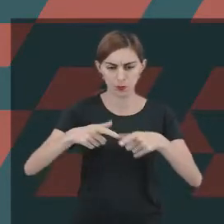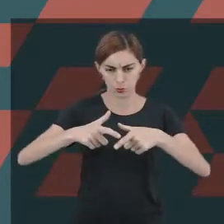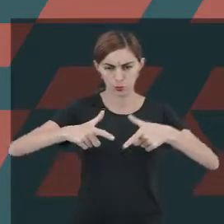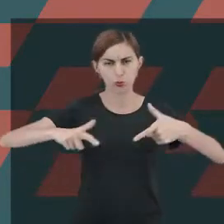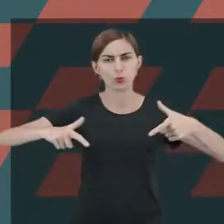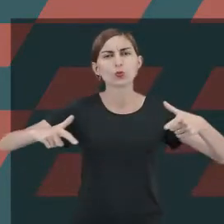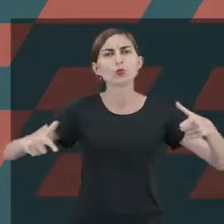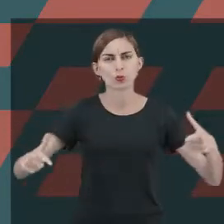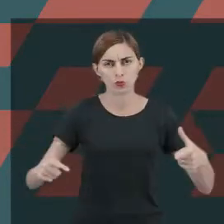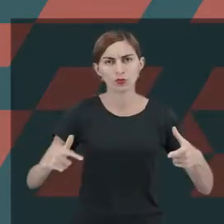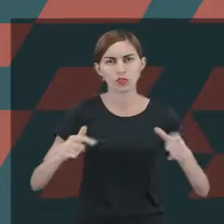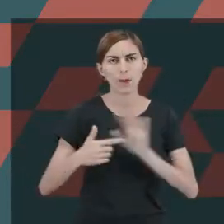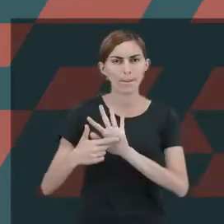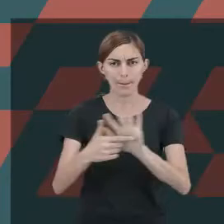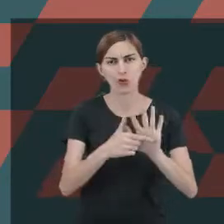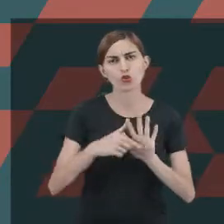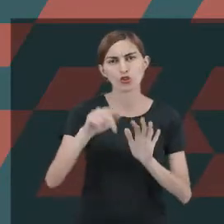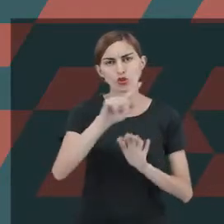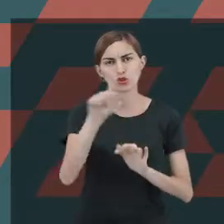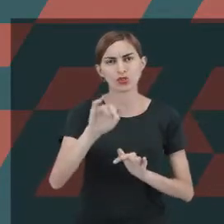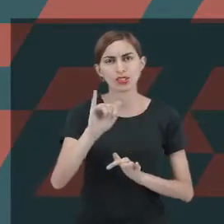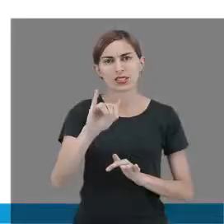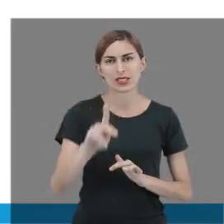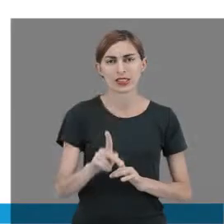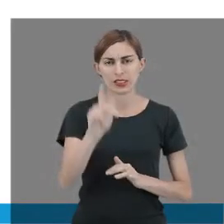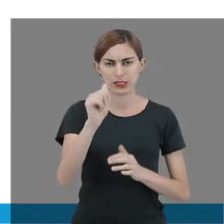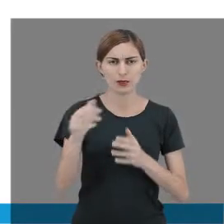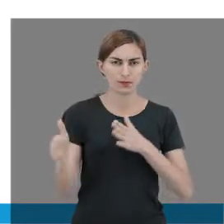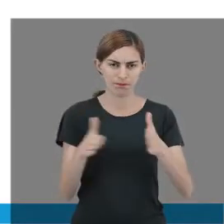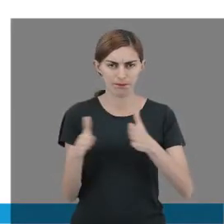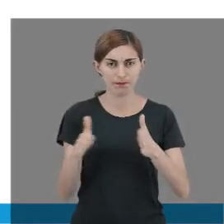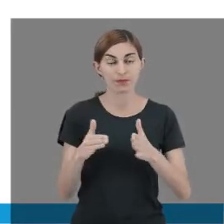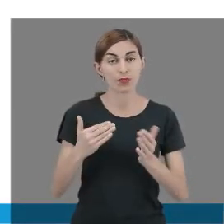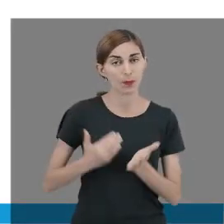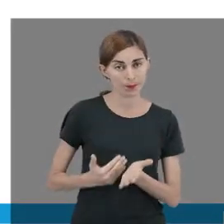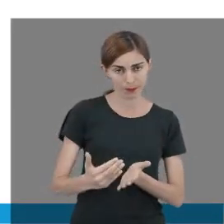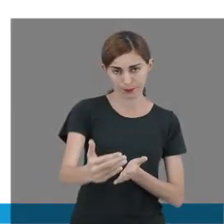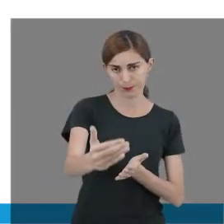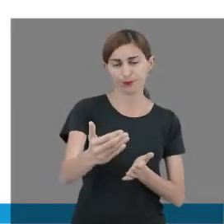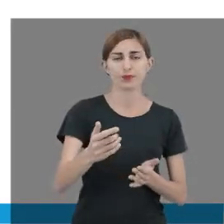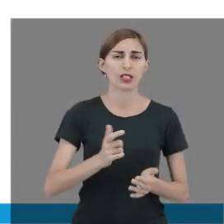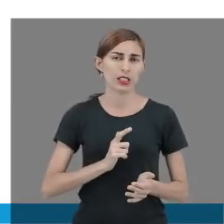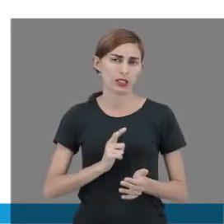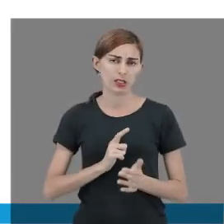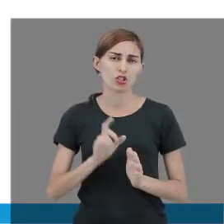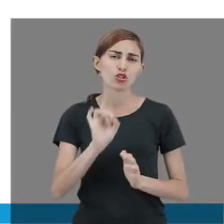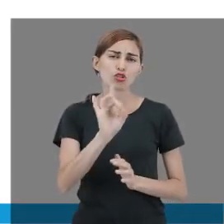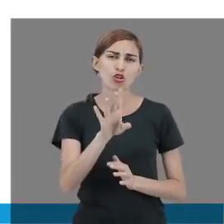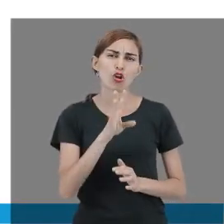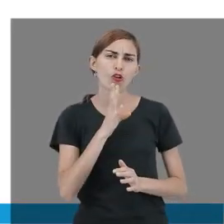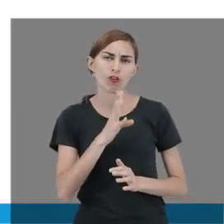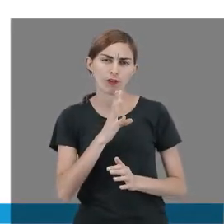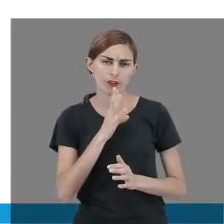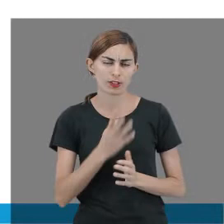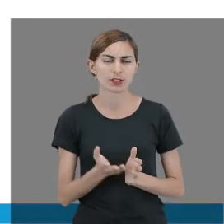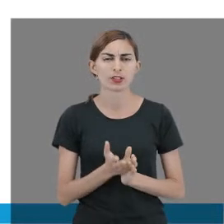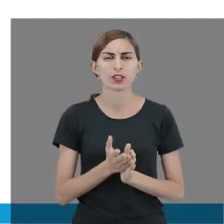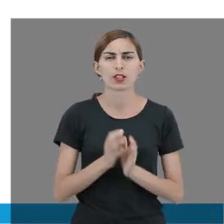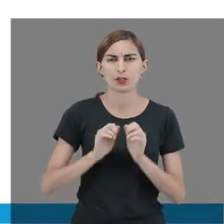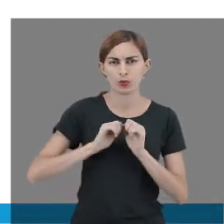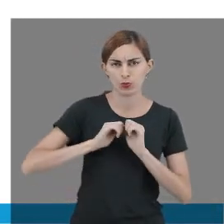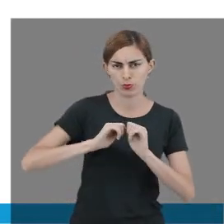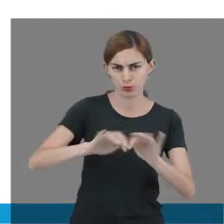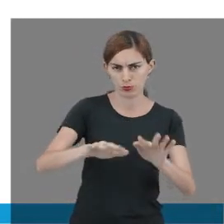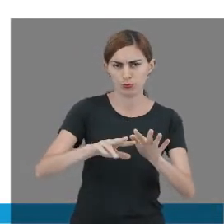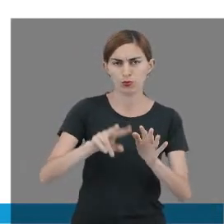foi contaminado pela Zika no mesmo período. E aí, a partir daí, a gente teve... Até então, só se conhecia a transmissão do